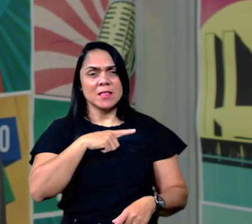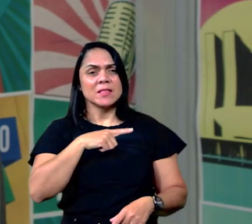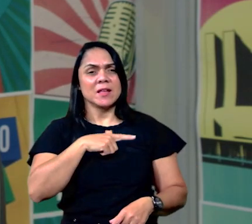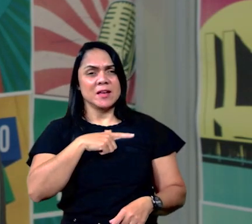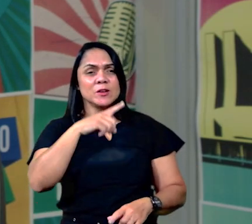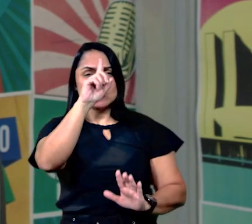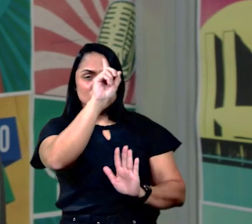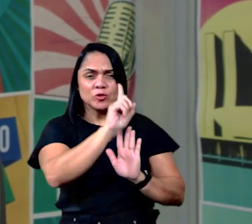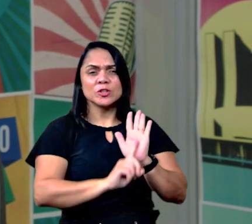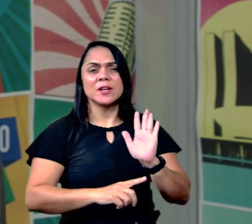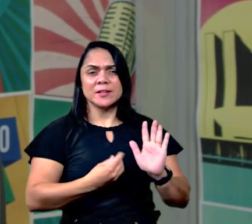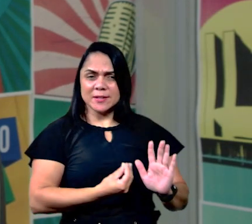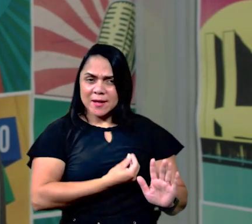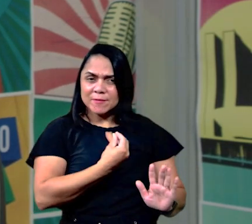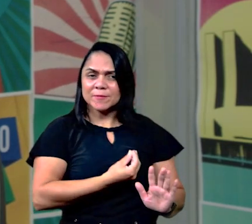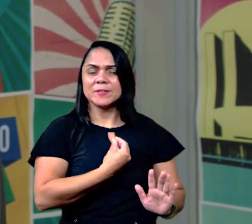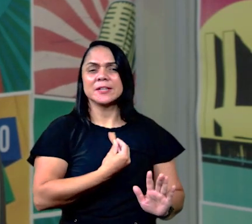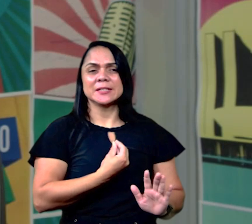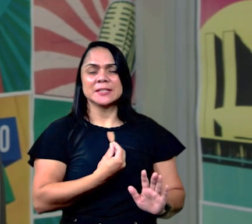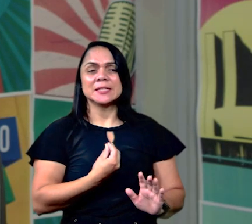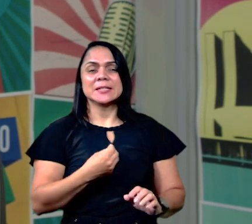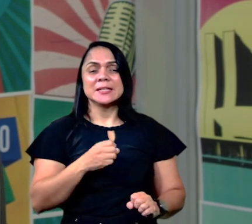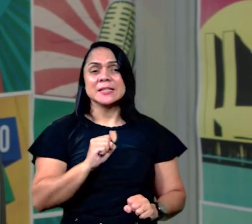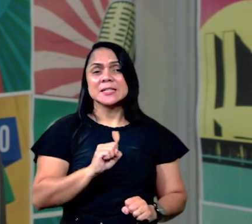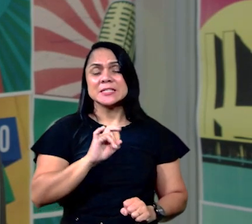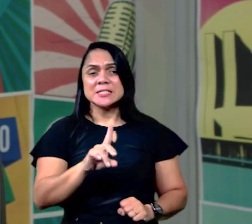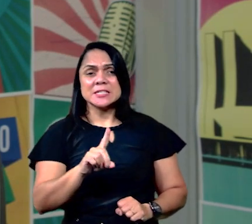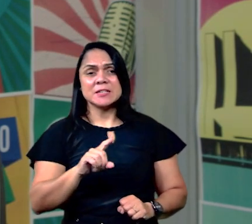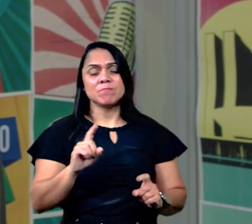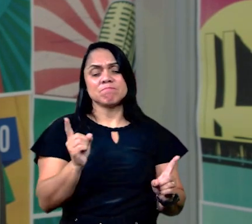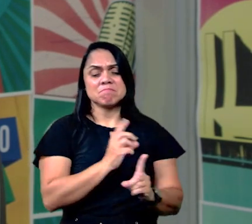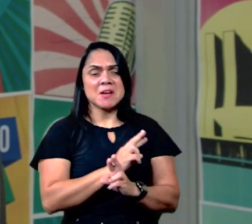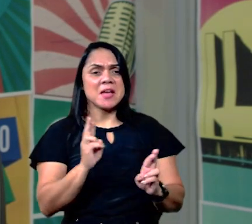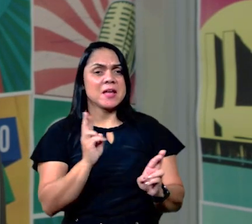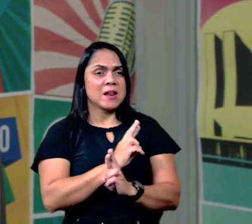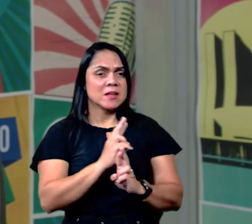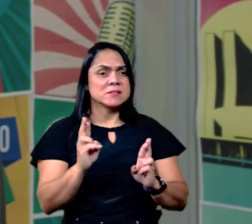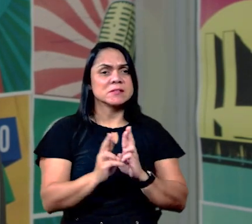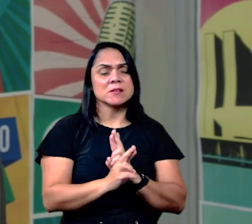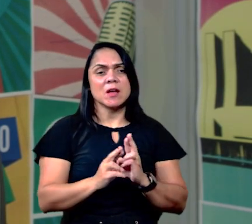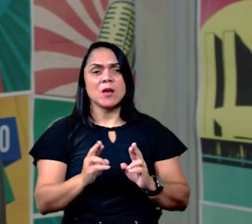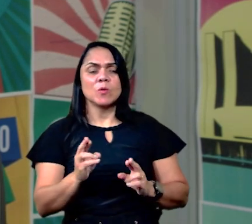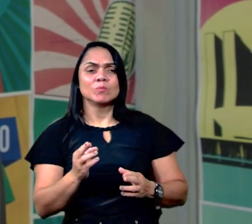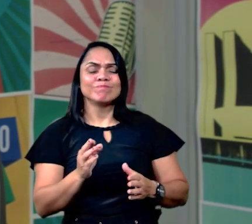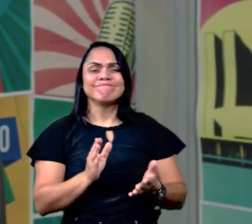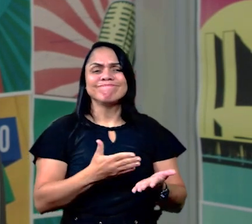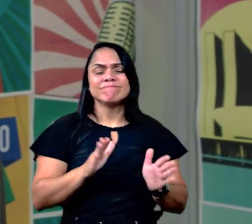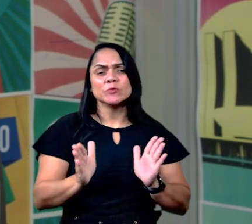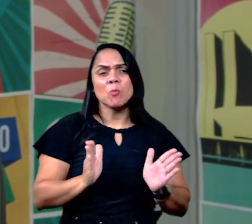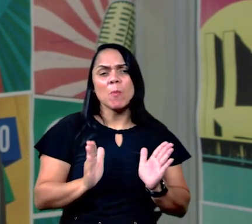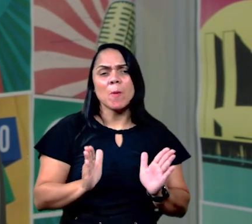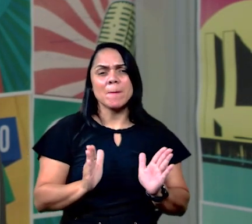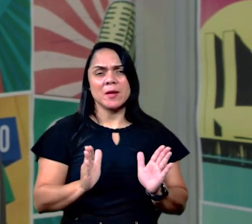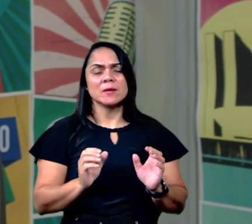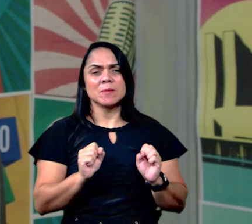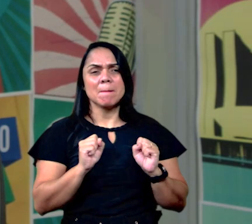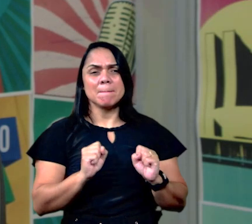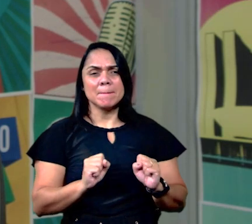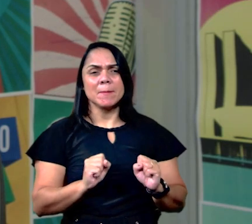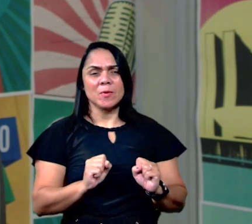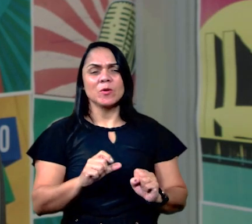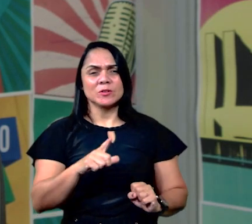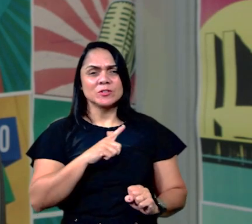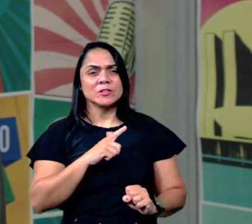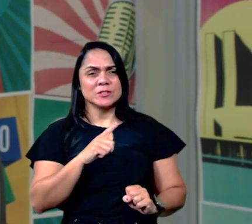se isso não pudesse estar numa correlação, numa relação, num momento, a gente não poderia ter, não é,